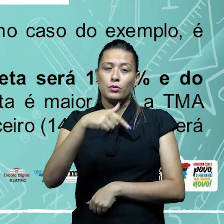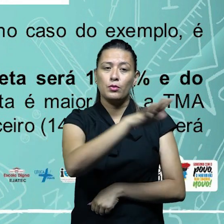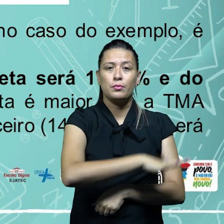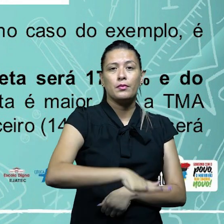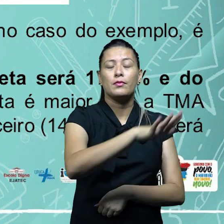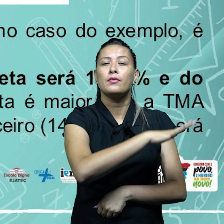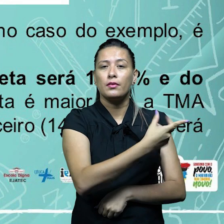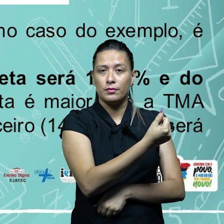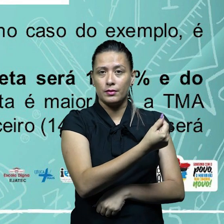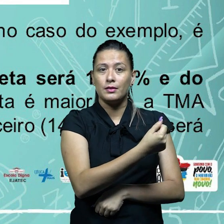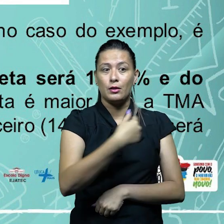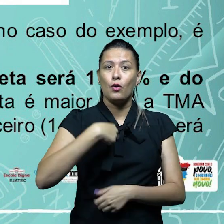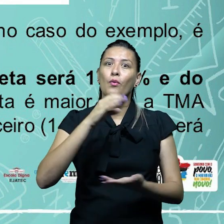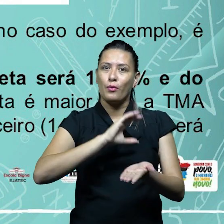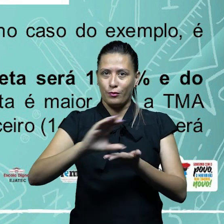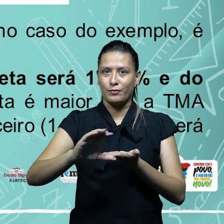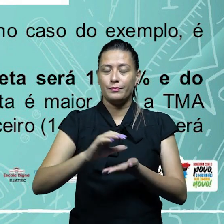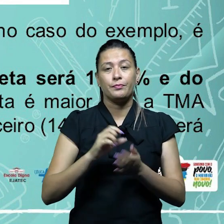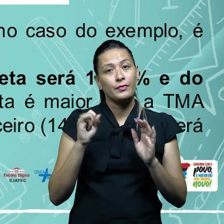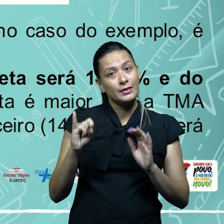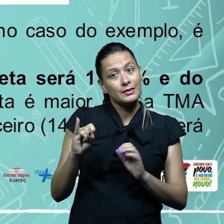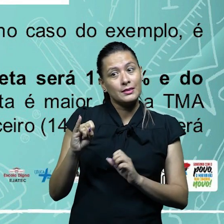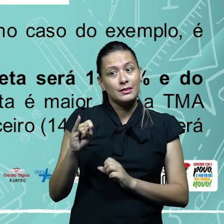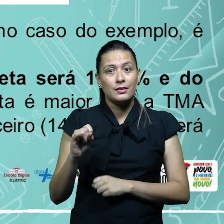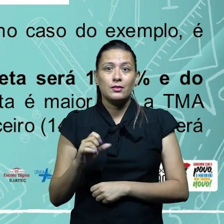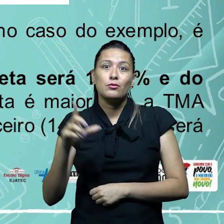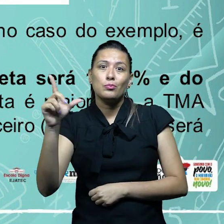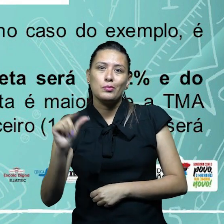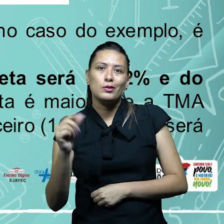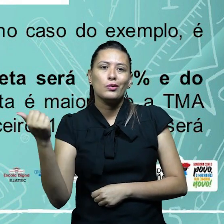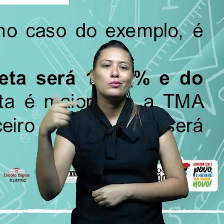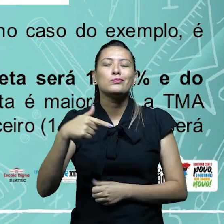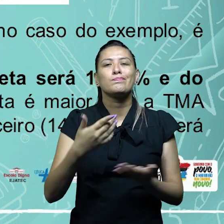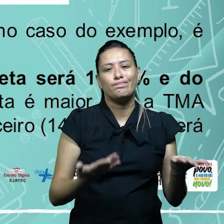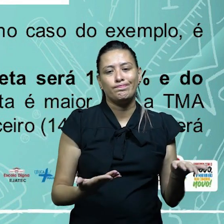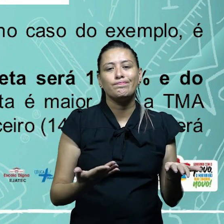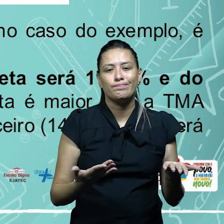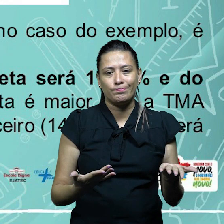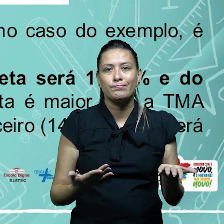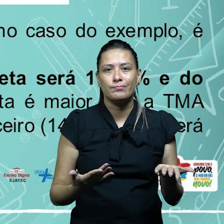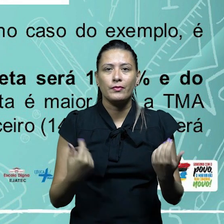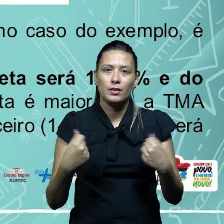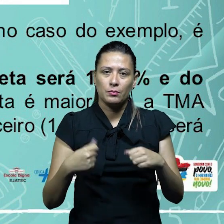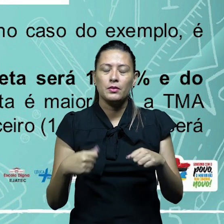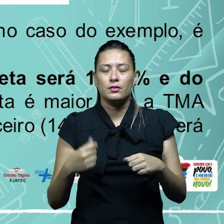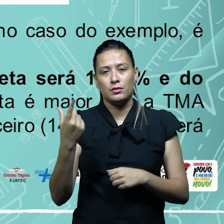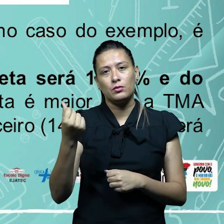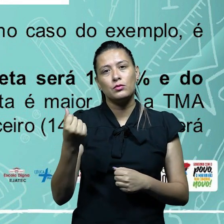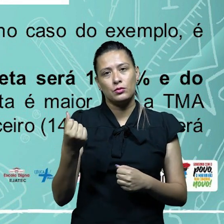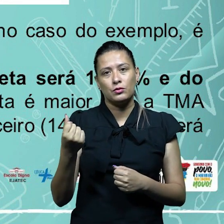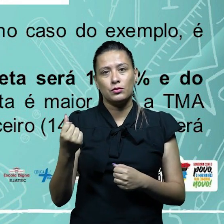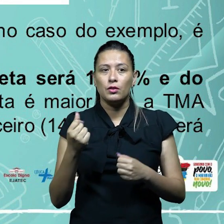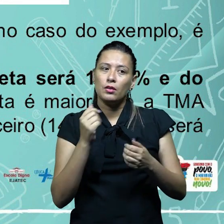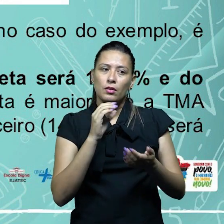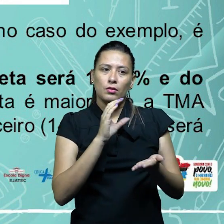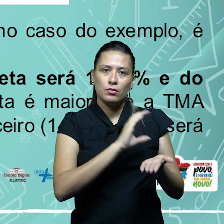até 2026. Certinho? Quantidade de anos analisados, que no caso do exemplo é igual a 5 anos. Ponto. Então vamos lá. Aqui serão resultados